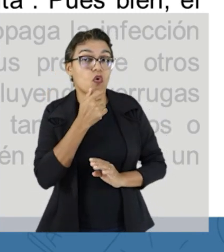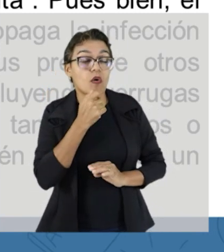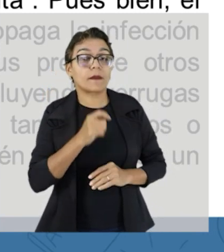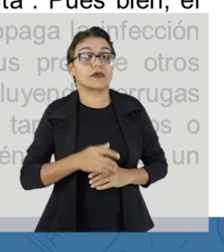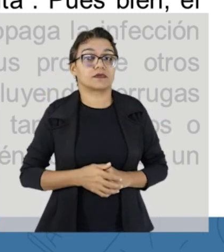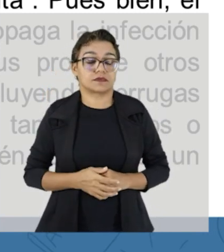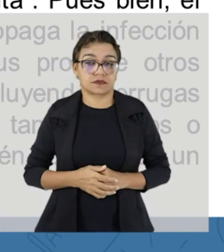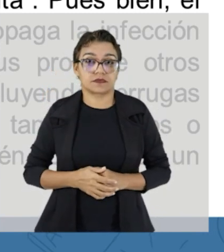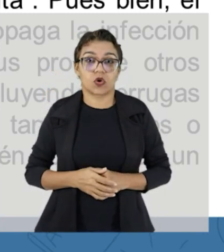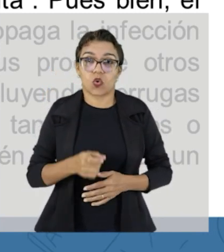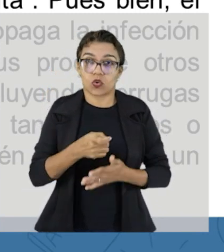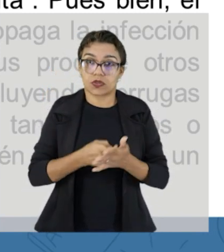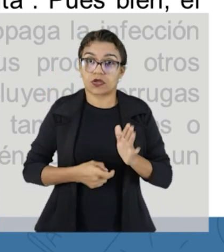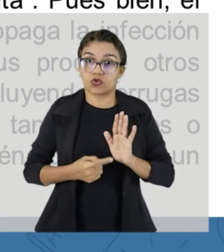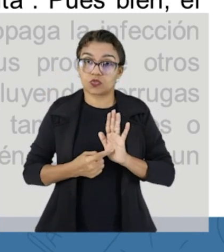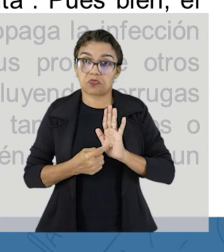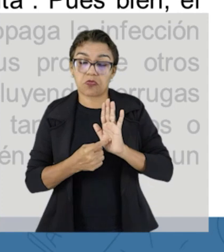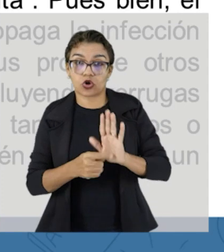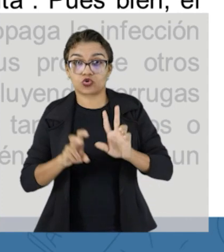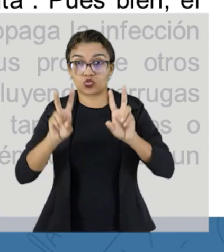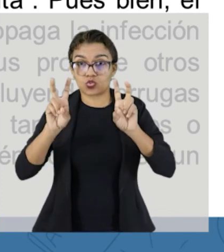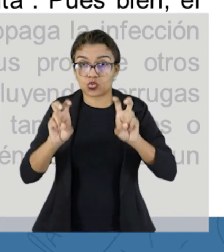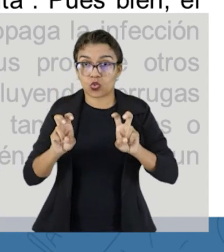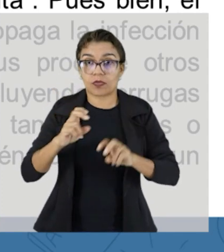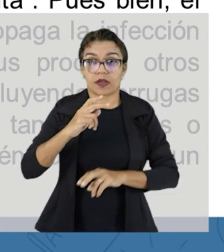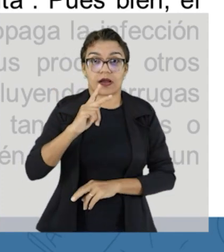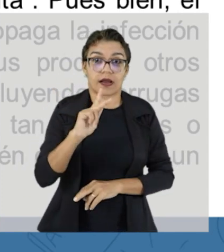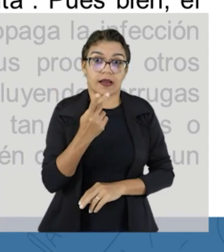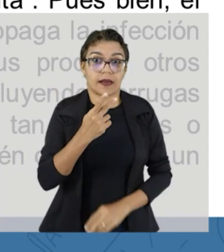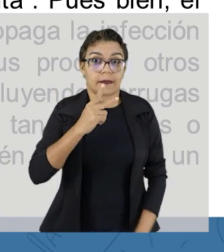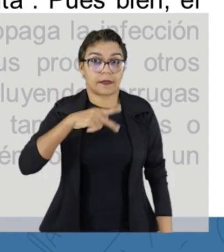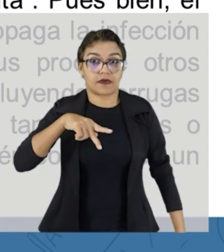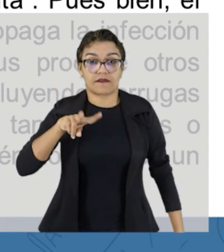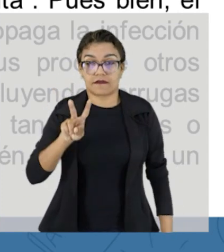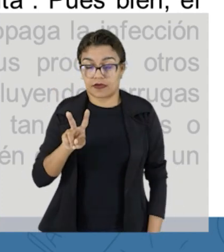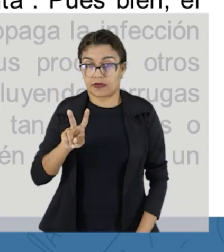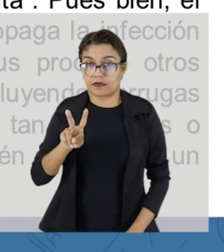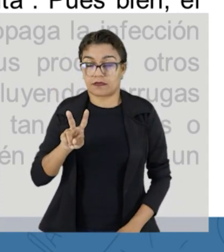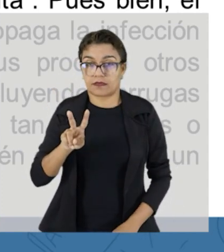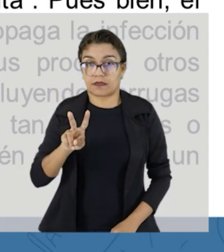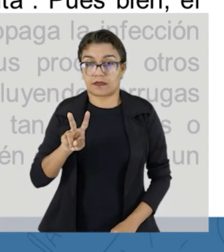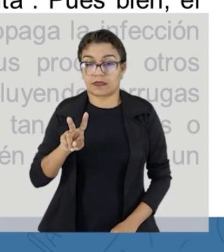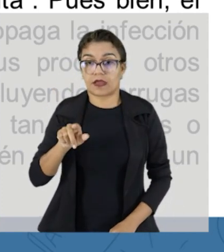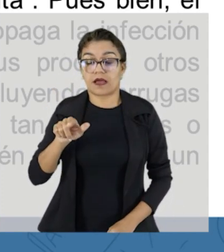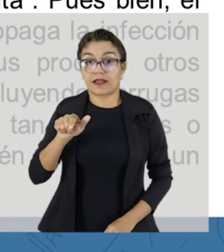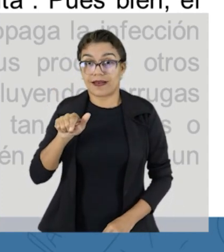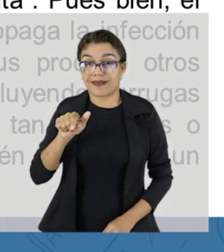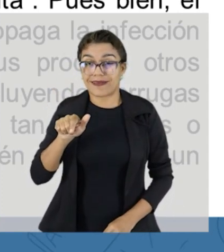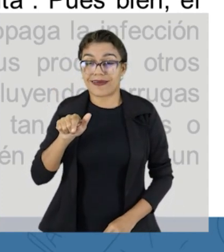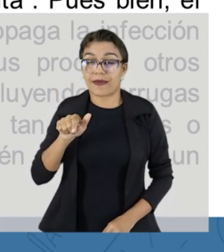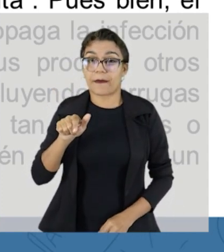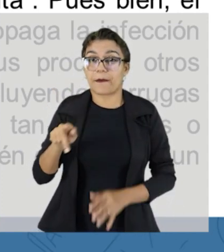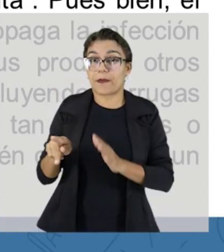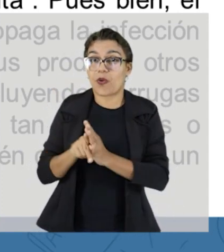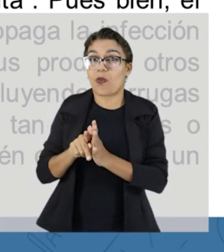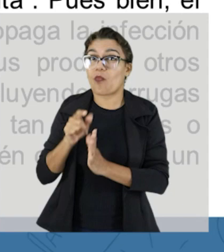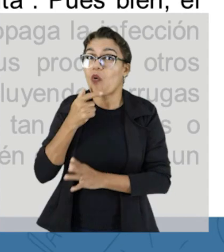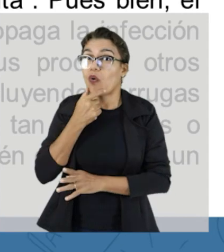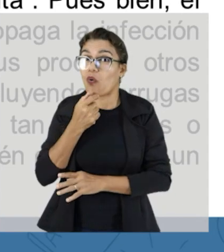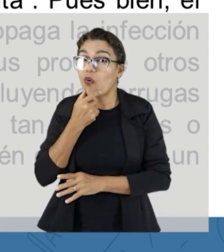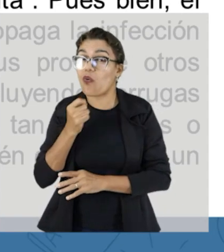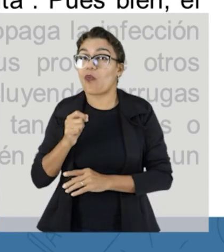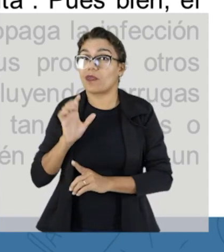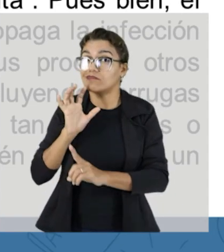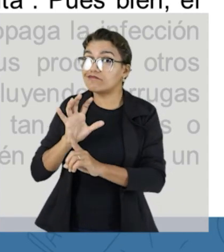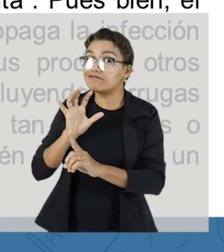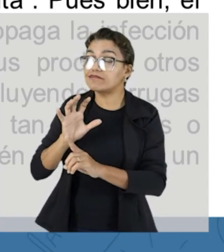falar do HPV relacionado não ao sexo feminino, não às mulheres, mas sim aos